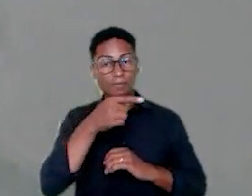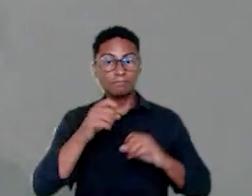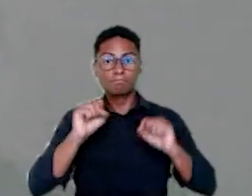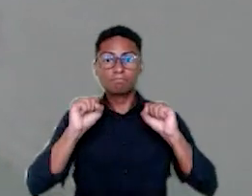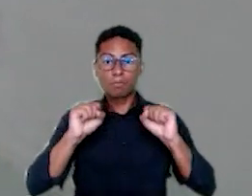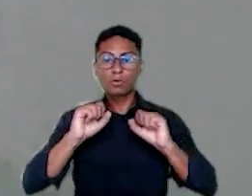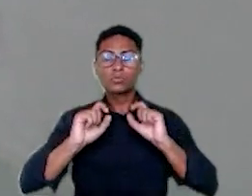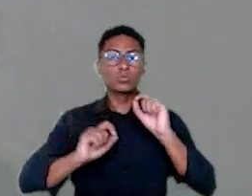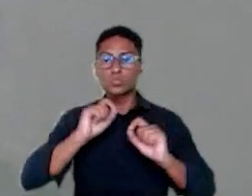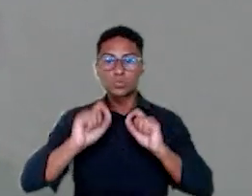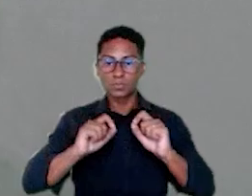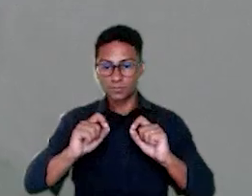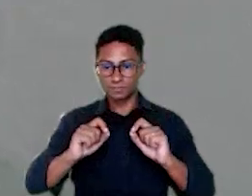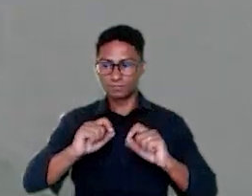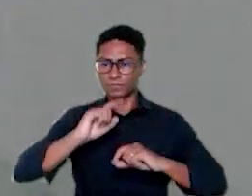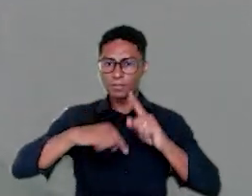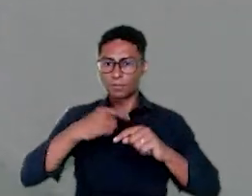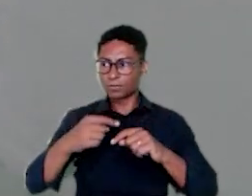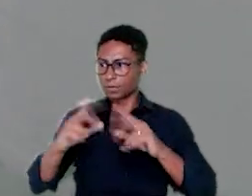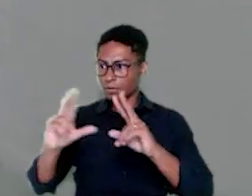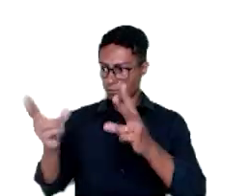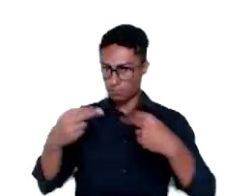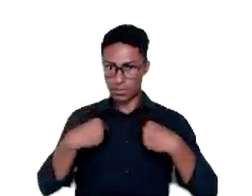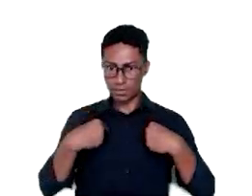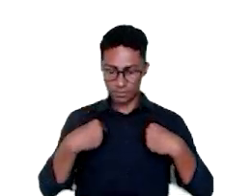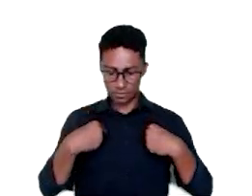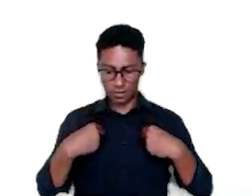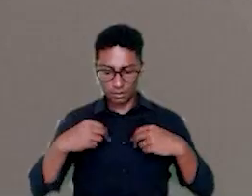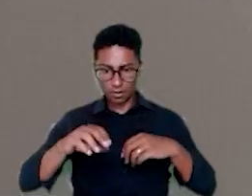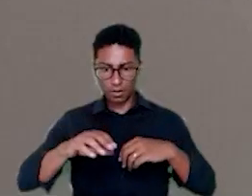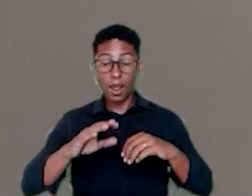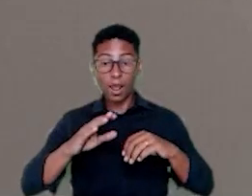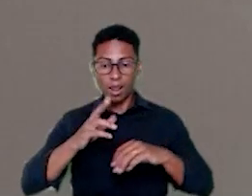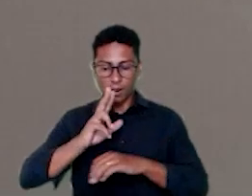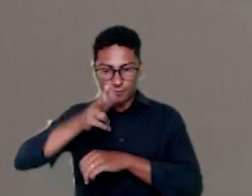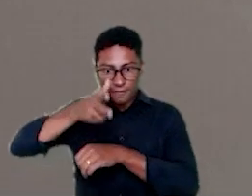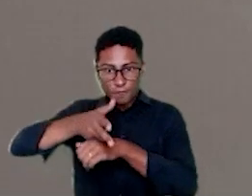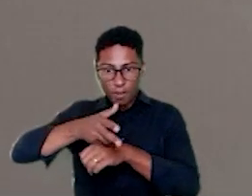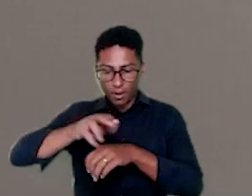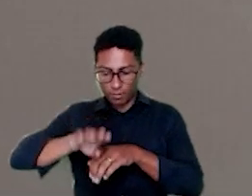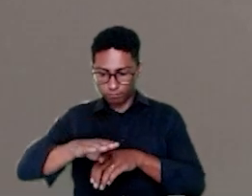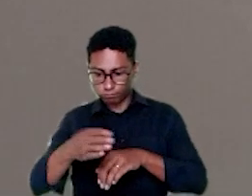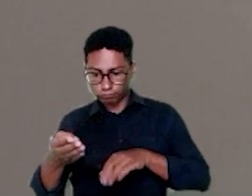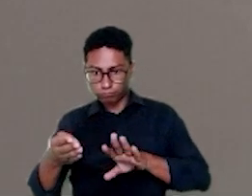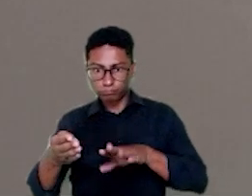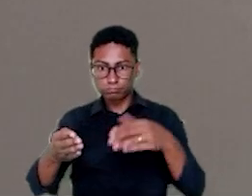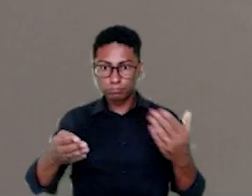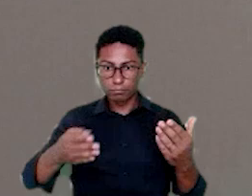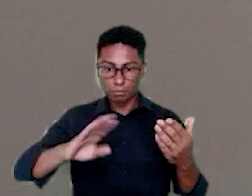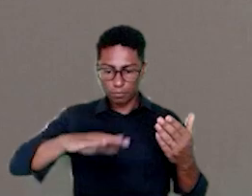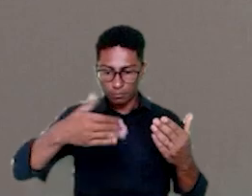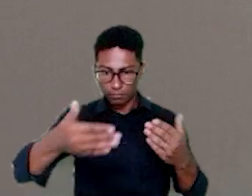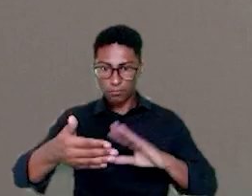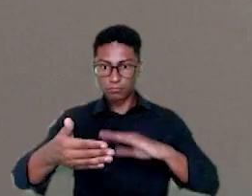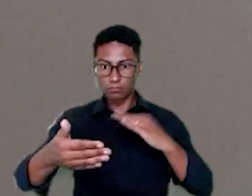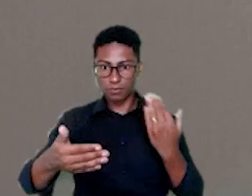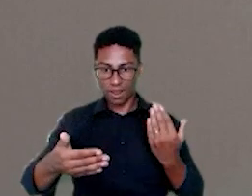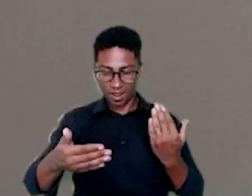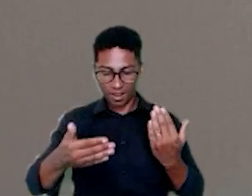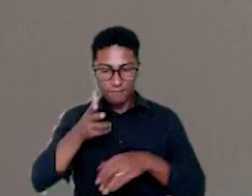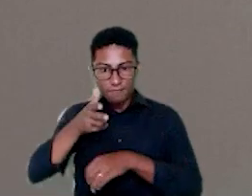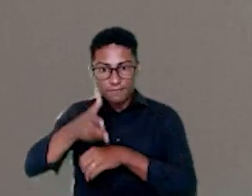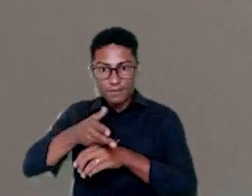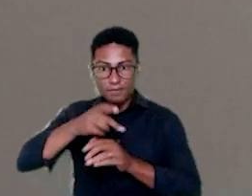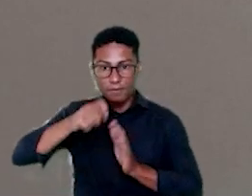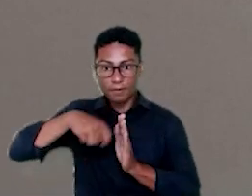mostrar o unboxing, né, que é um processo aí que nas redes sociais faz muito sucesso. É você desembalando alguma coisa, né,